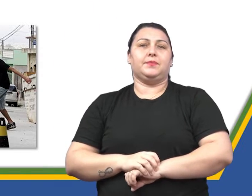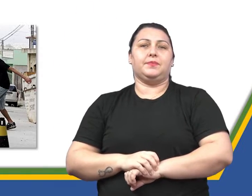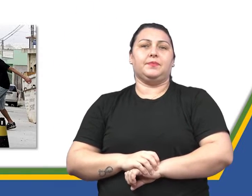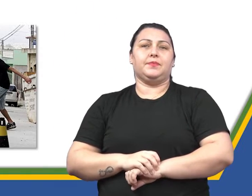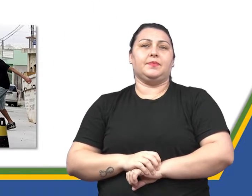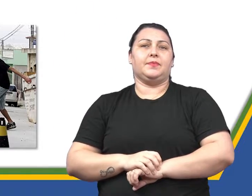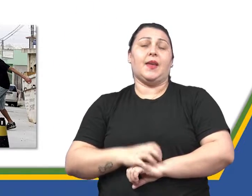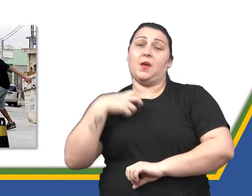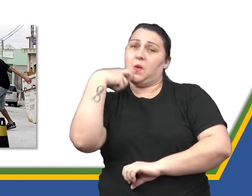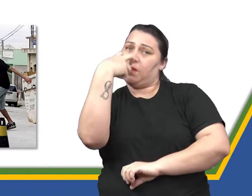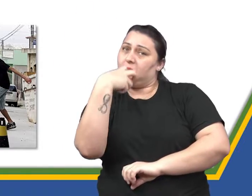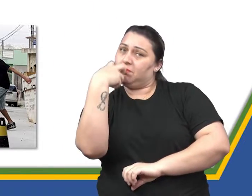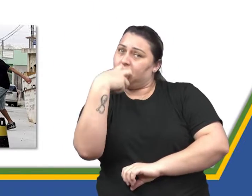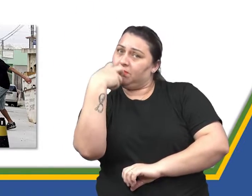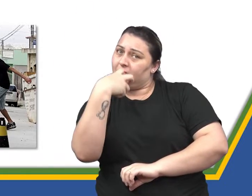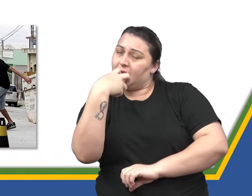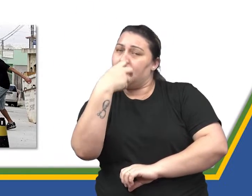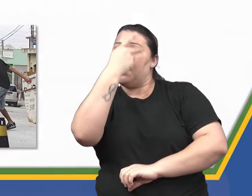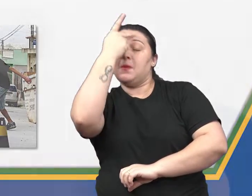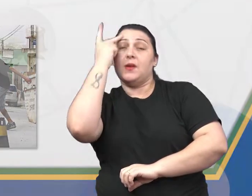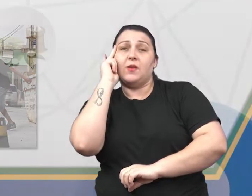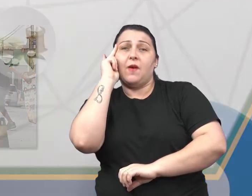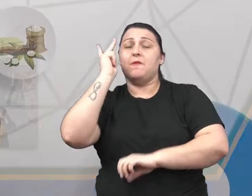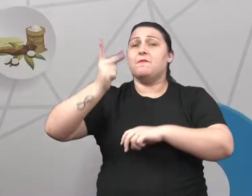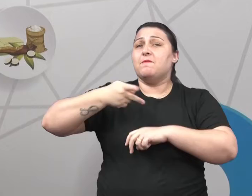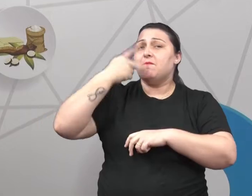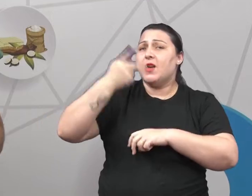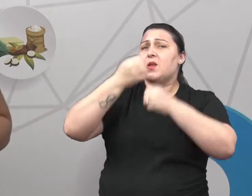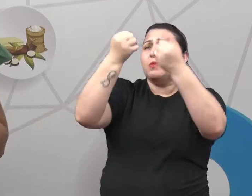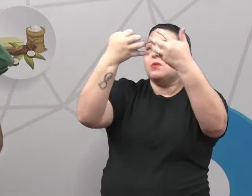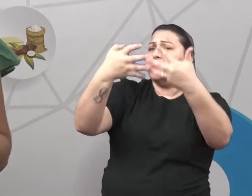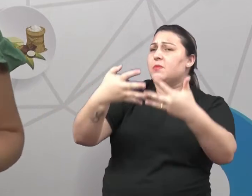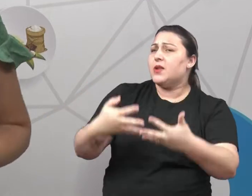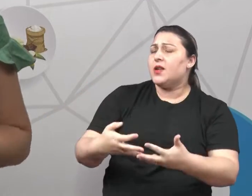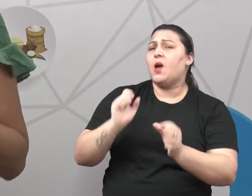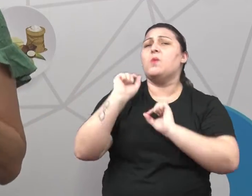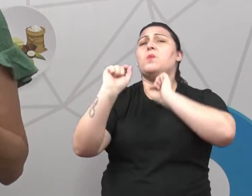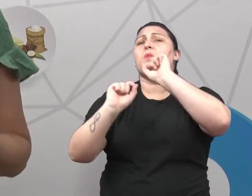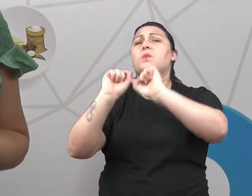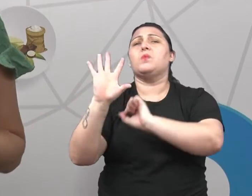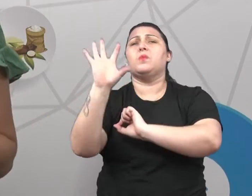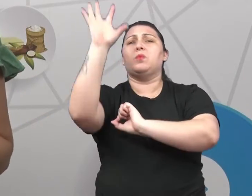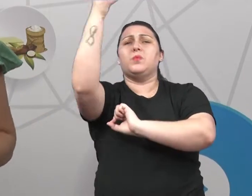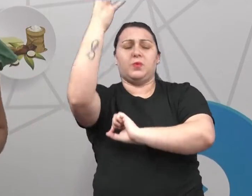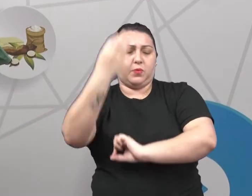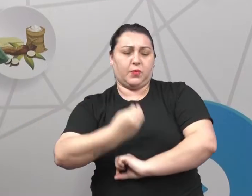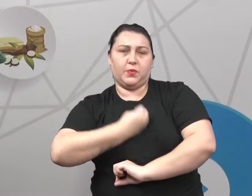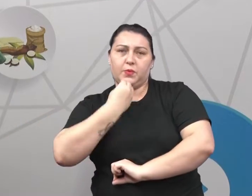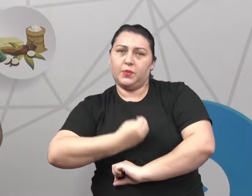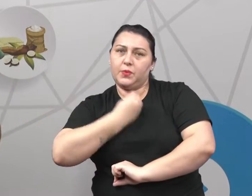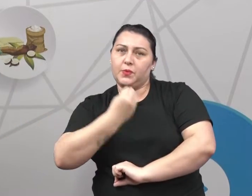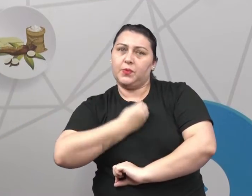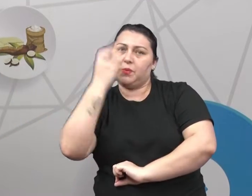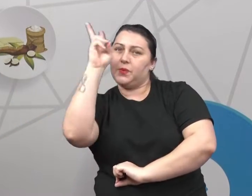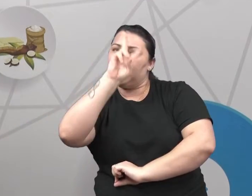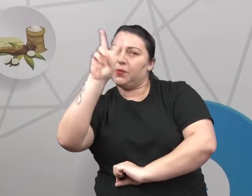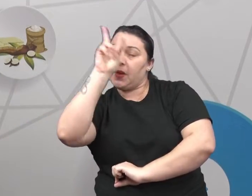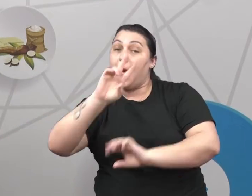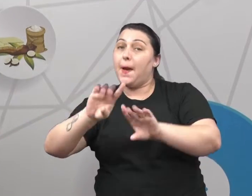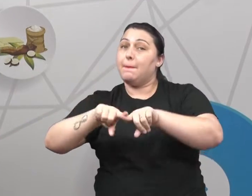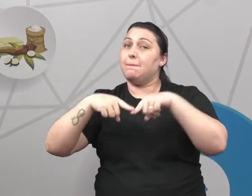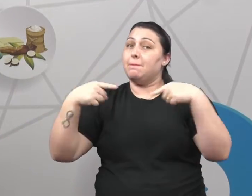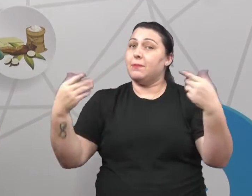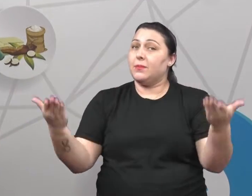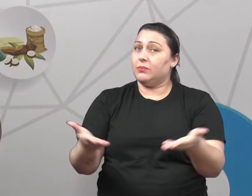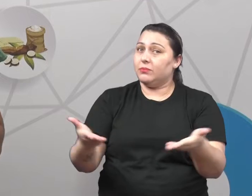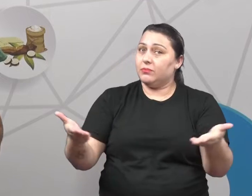na oralidade. A pessoa falando, contando seus relatos, contando as histórias vivenciadas. Mas hoje,